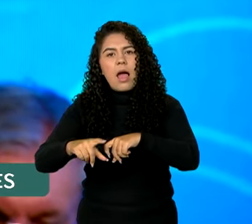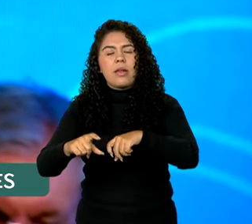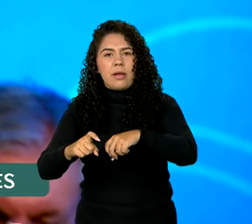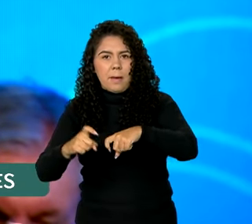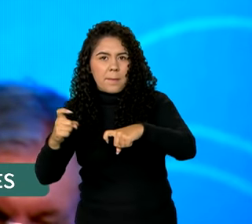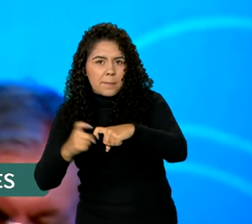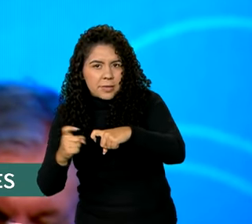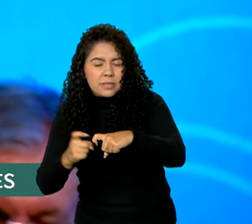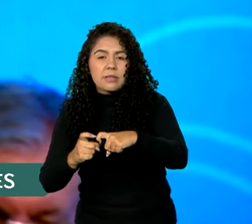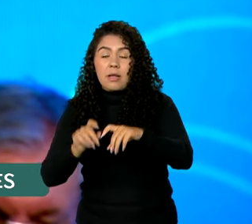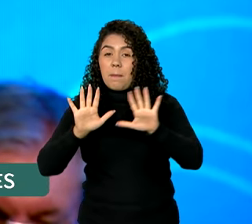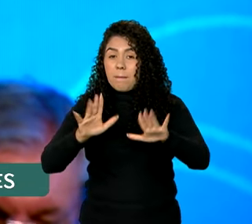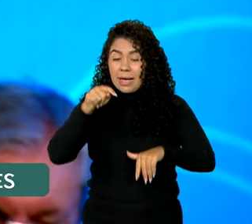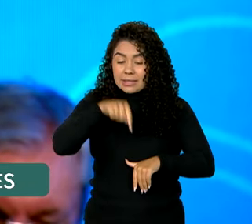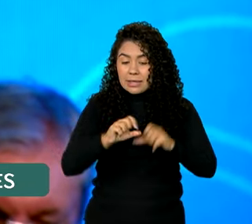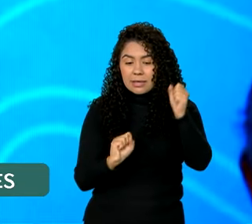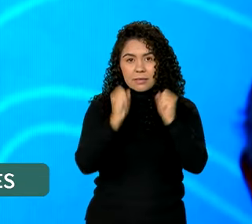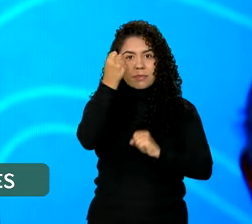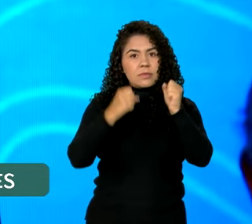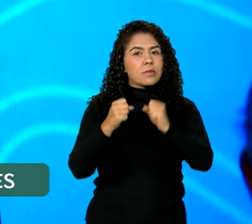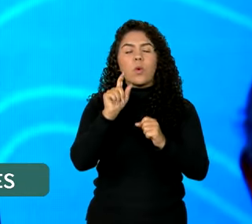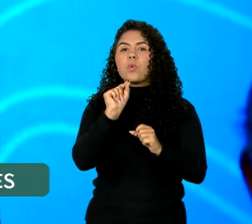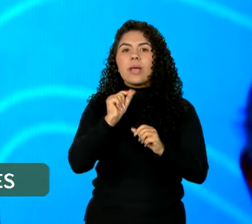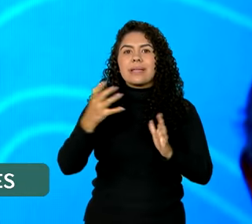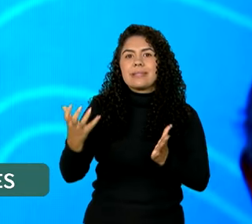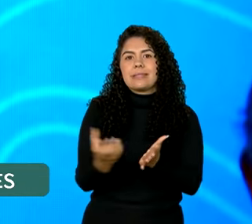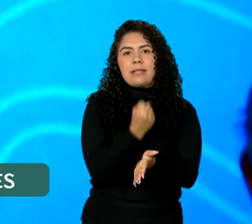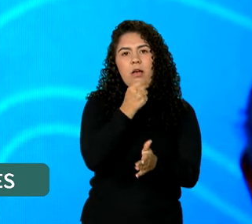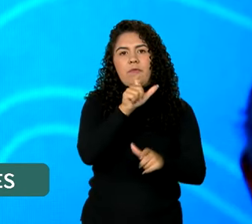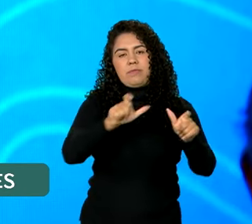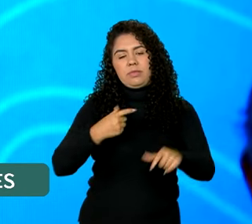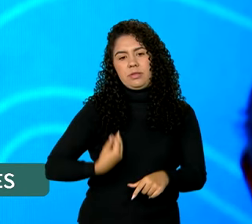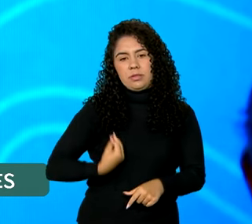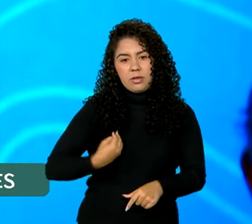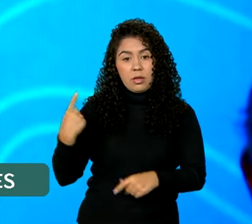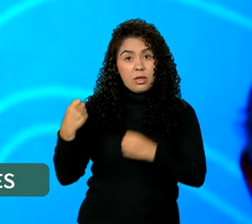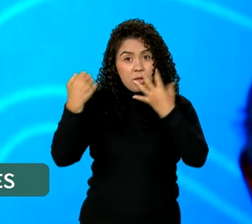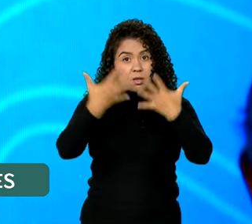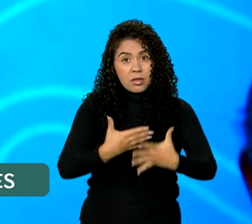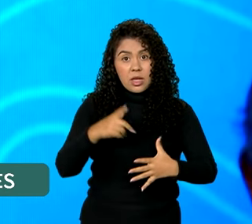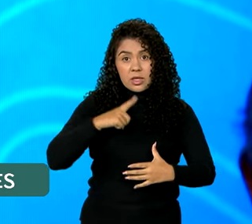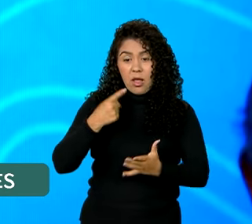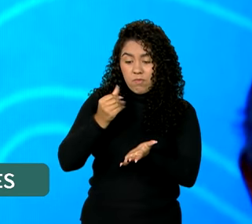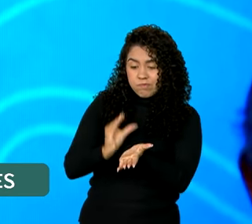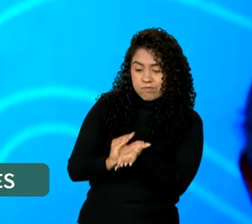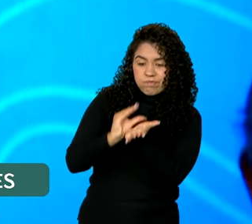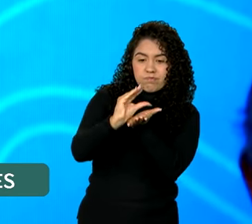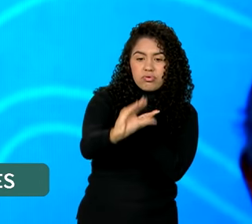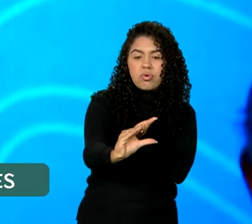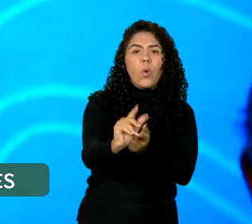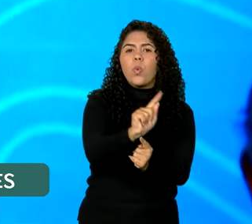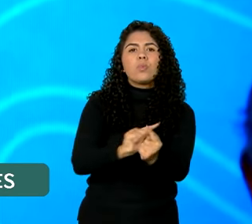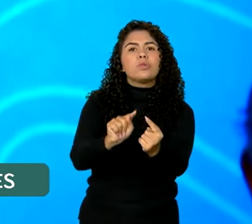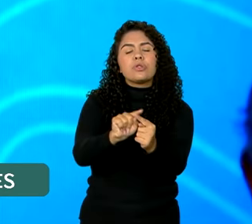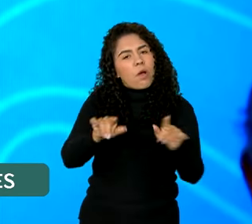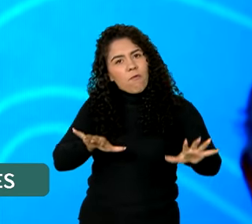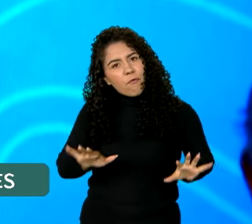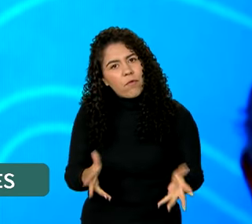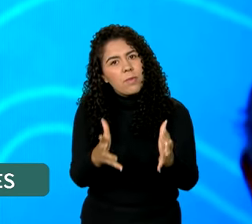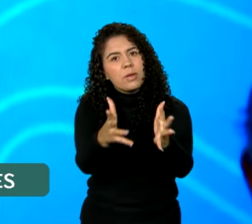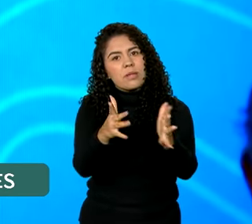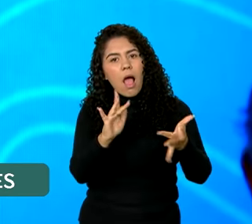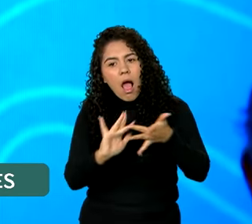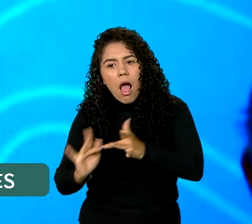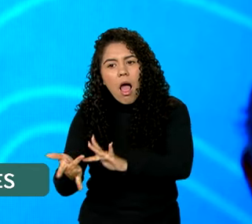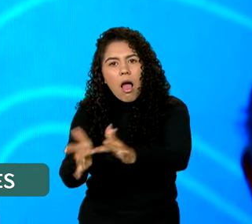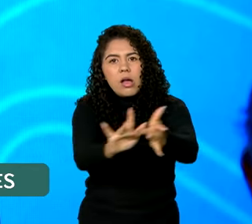uma fábrica que salva vidas. Propiciamos uma escala de investimento que vai fomentar a articulação